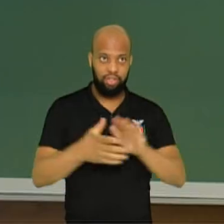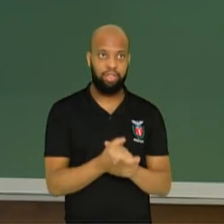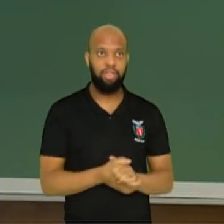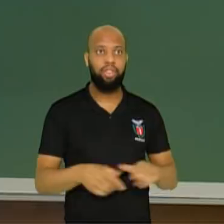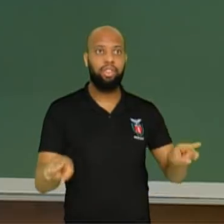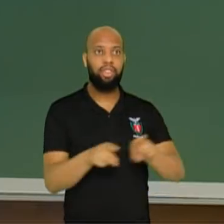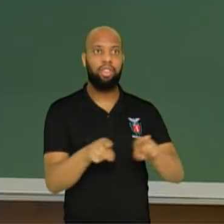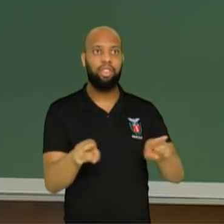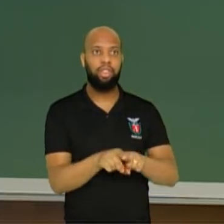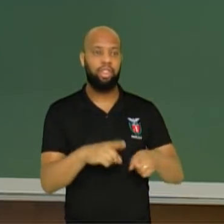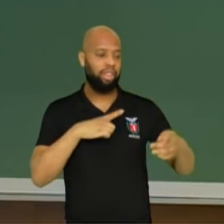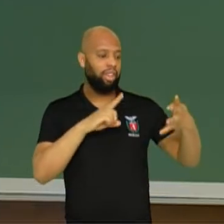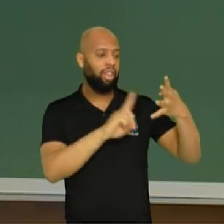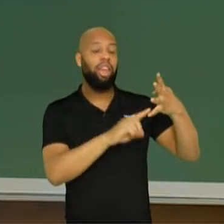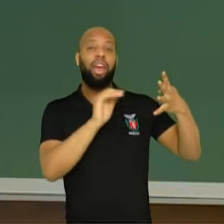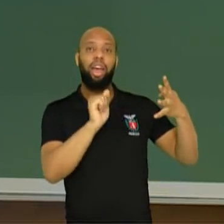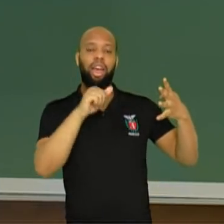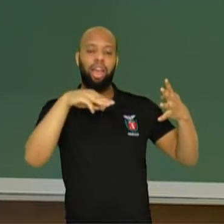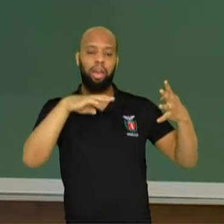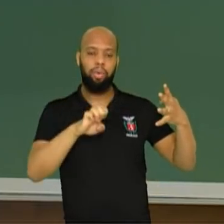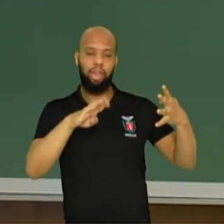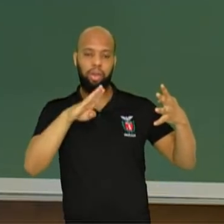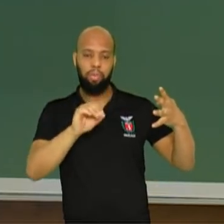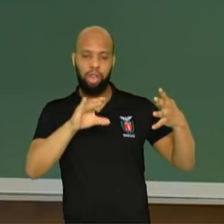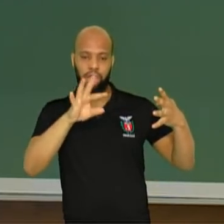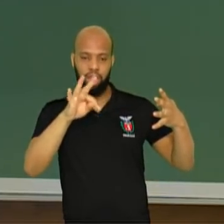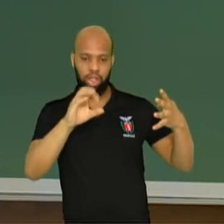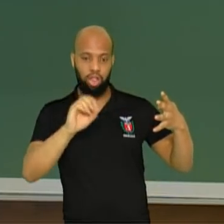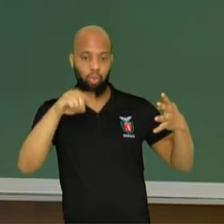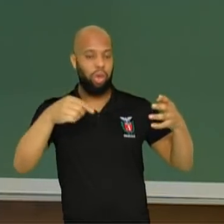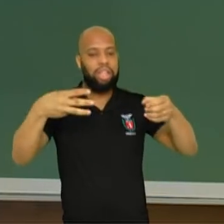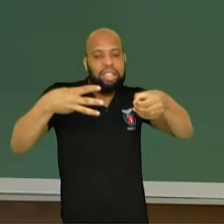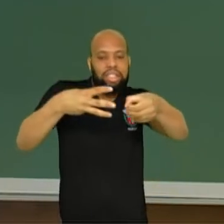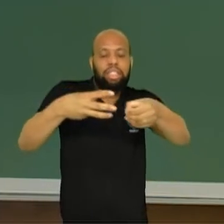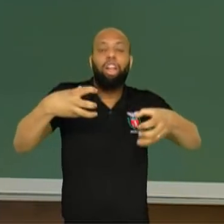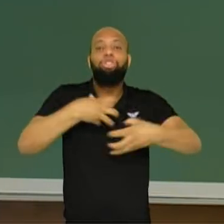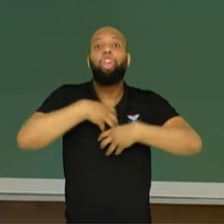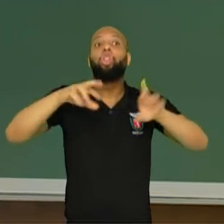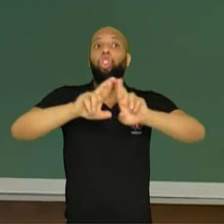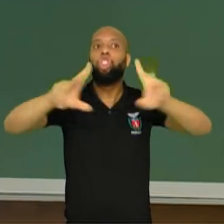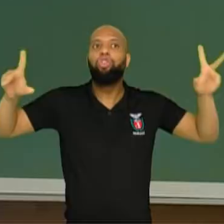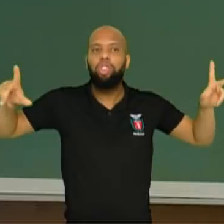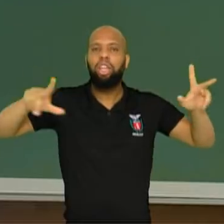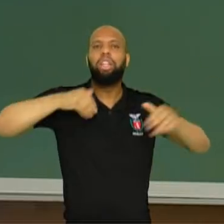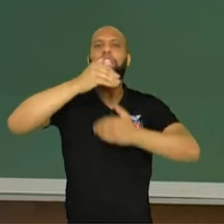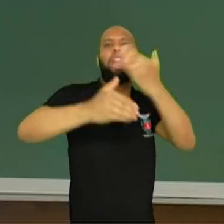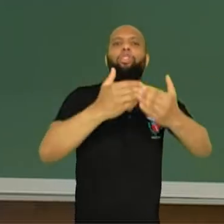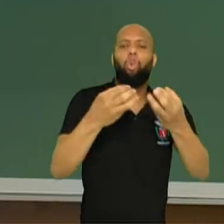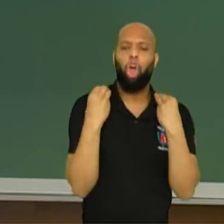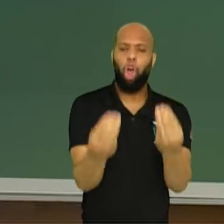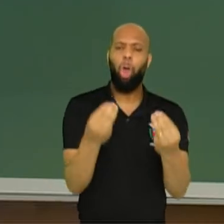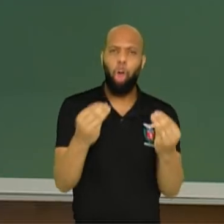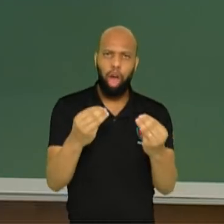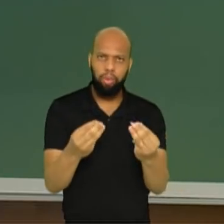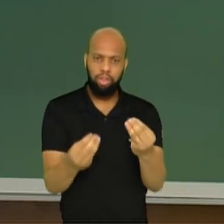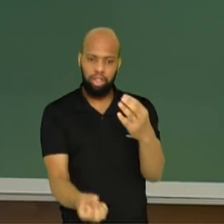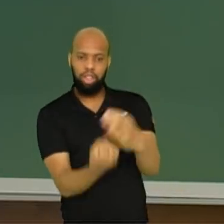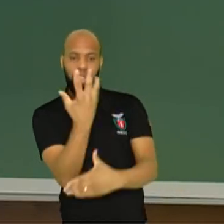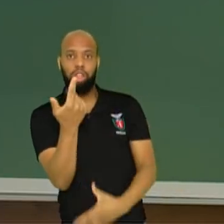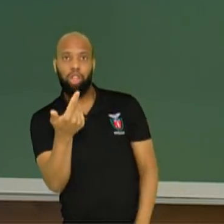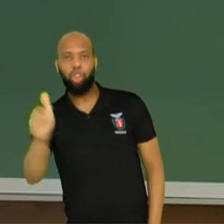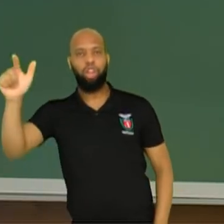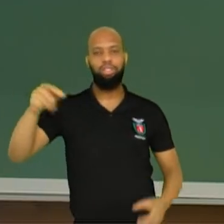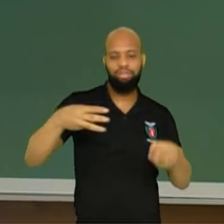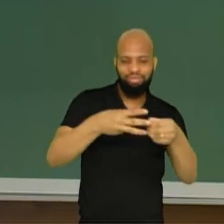o amebócito é uma célula diferenciada. Ela consegue se desenvolver e dar origem às